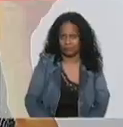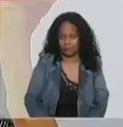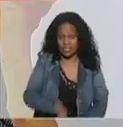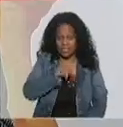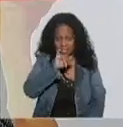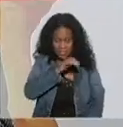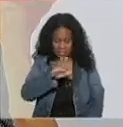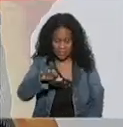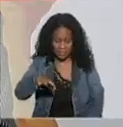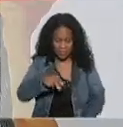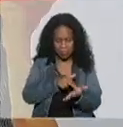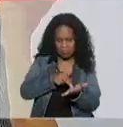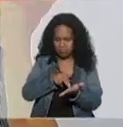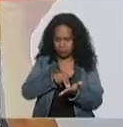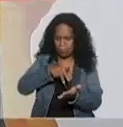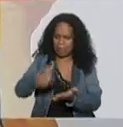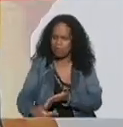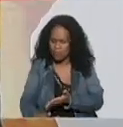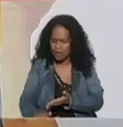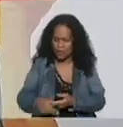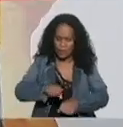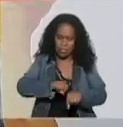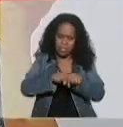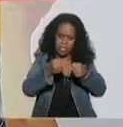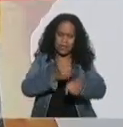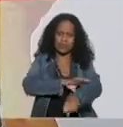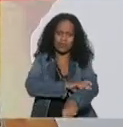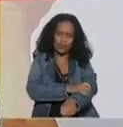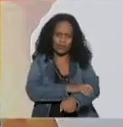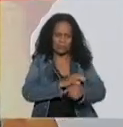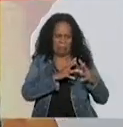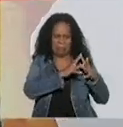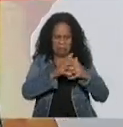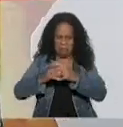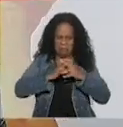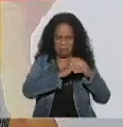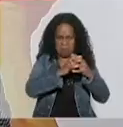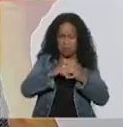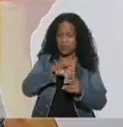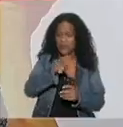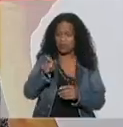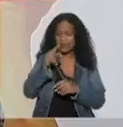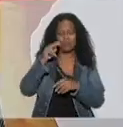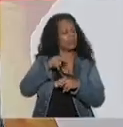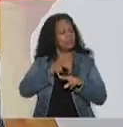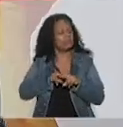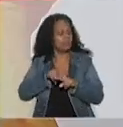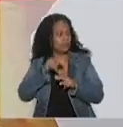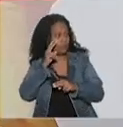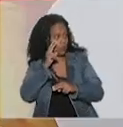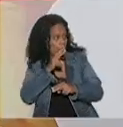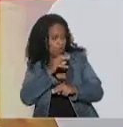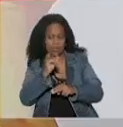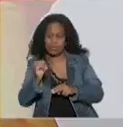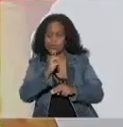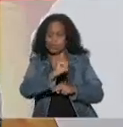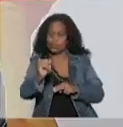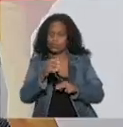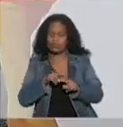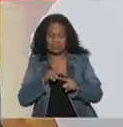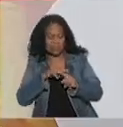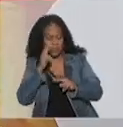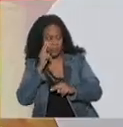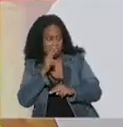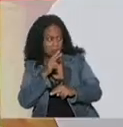criança quebrar corre risco de quebrar um braço, se está brigando, ela não interrompe. Então, acho que é ou a função do próprio professor ou do inspetor, quando,